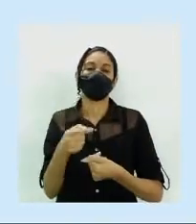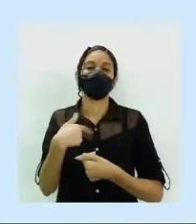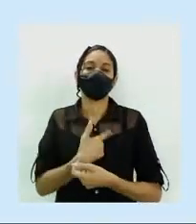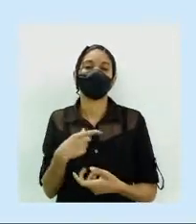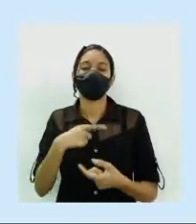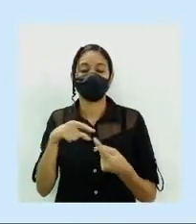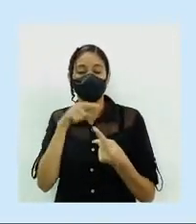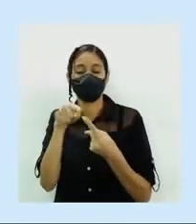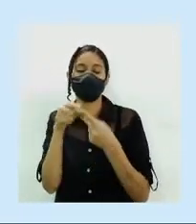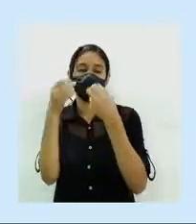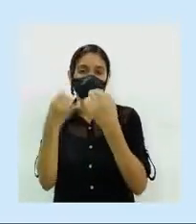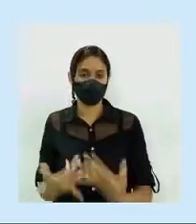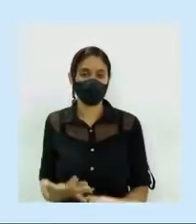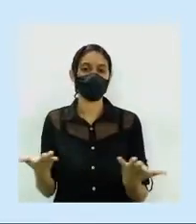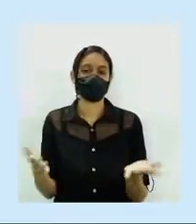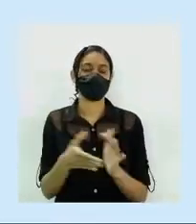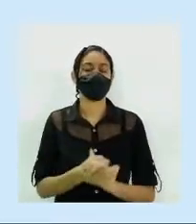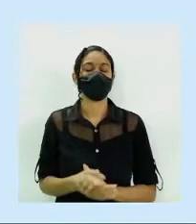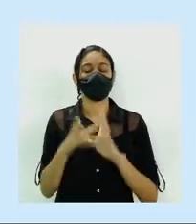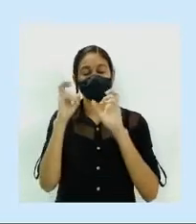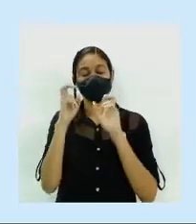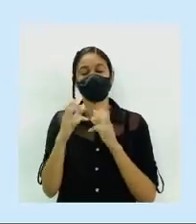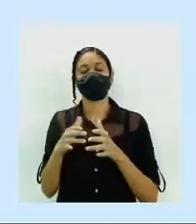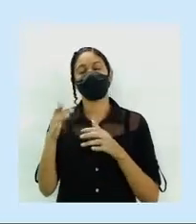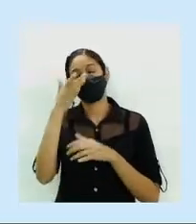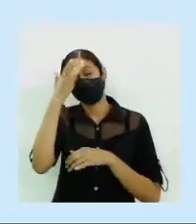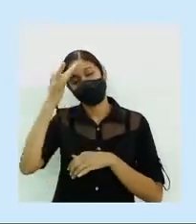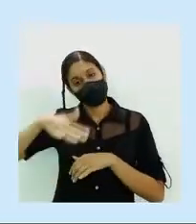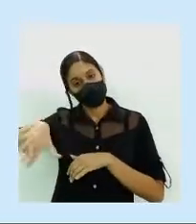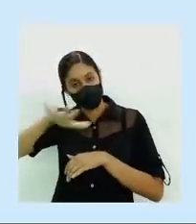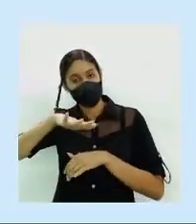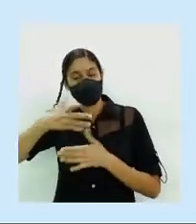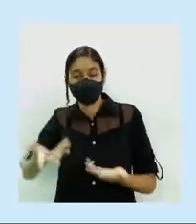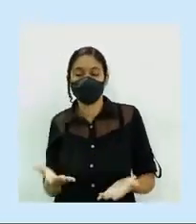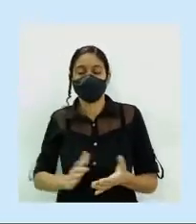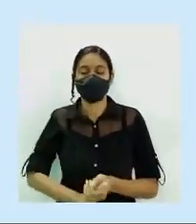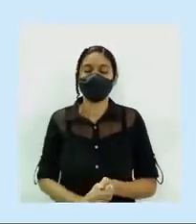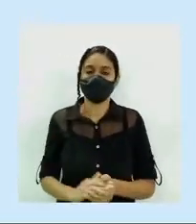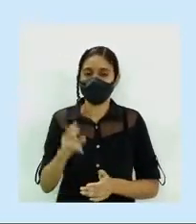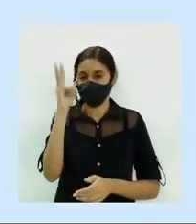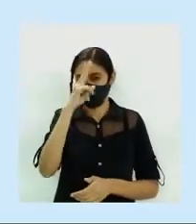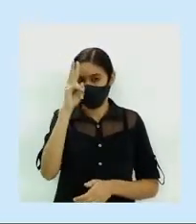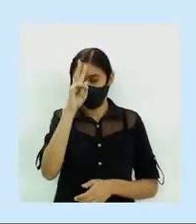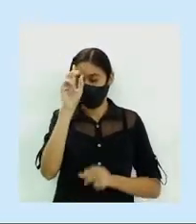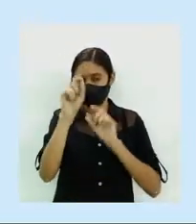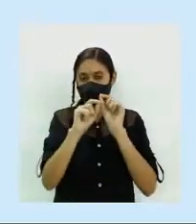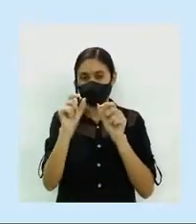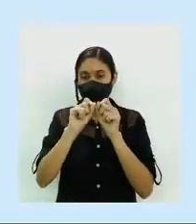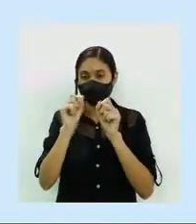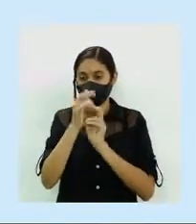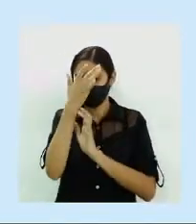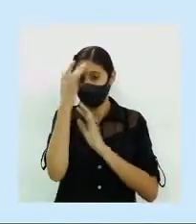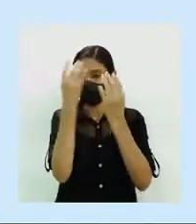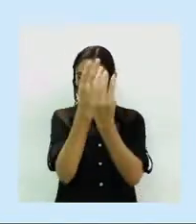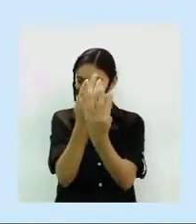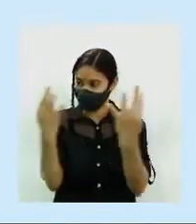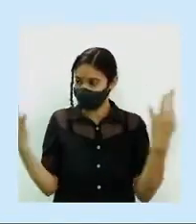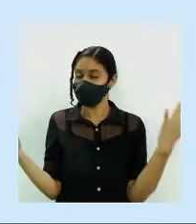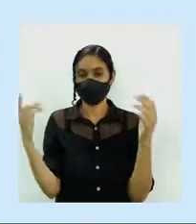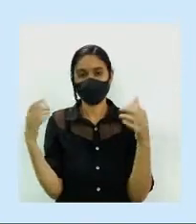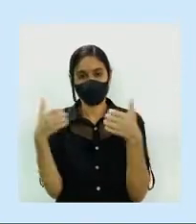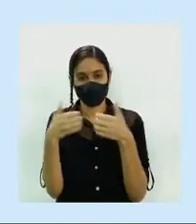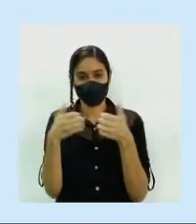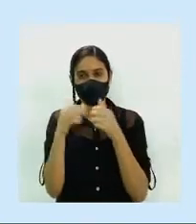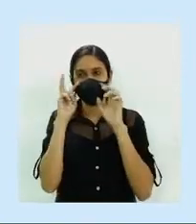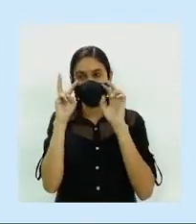tinha como objetivo falar para a plateia. Lembra que o intuito é levar a plateia à reflexão e